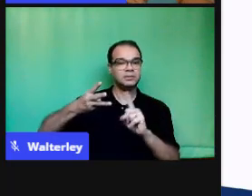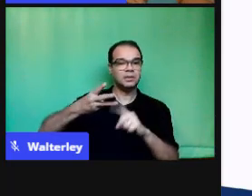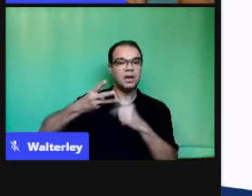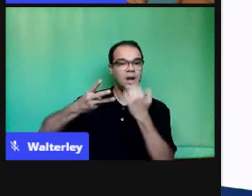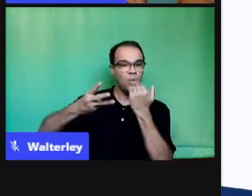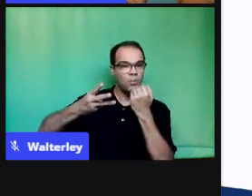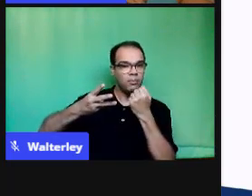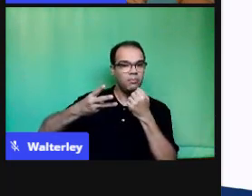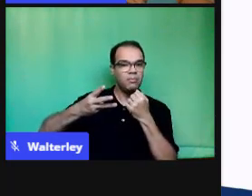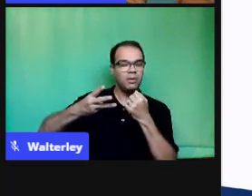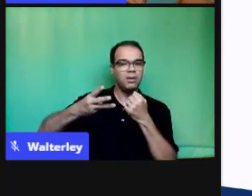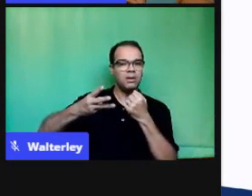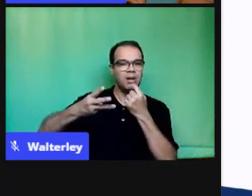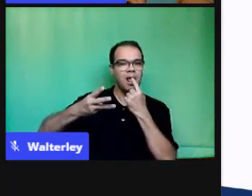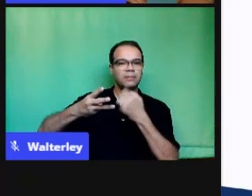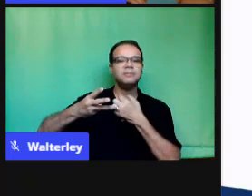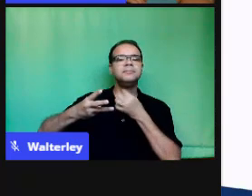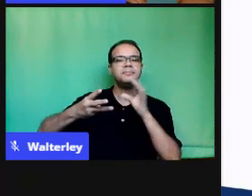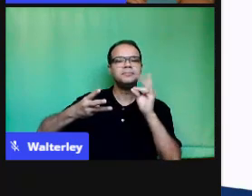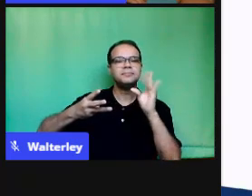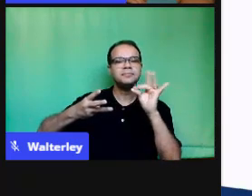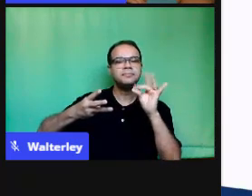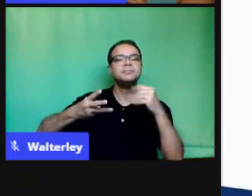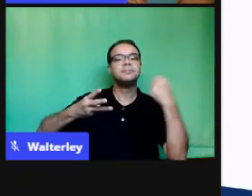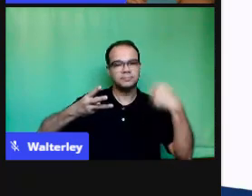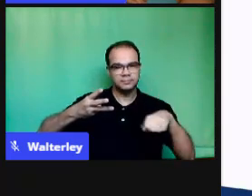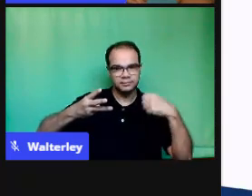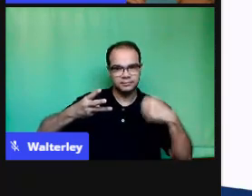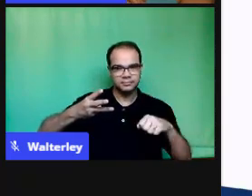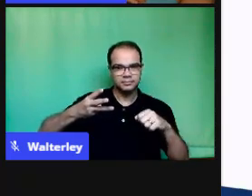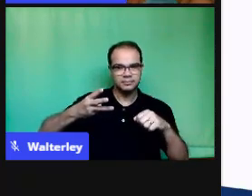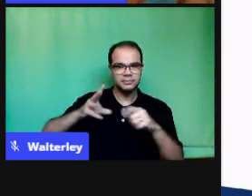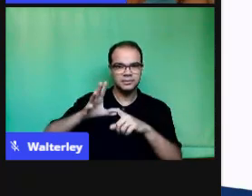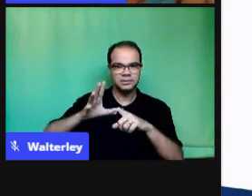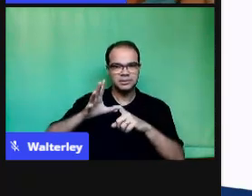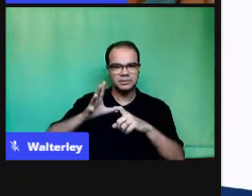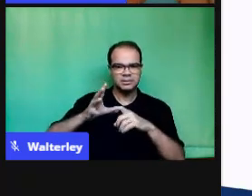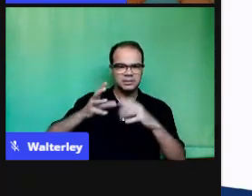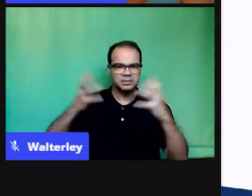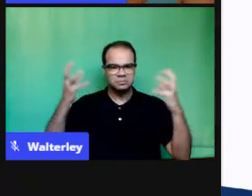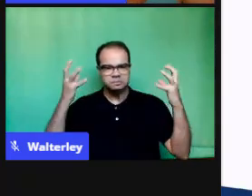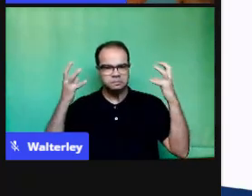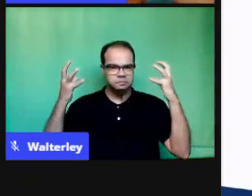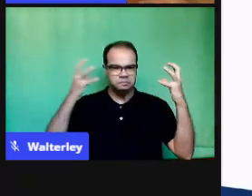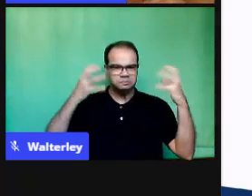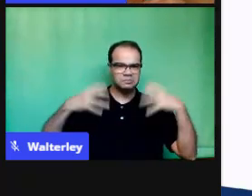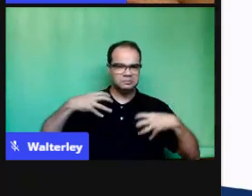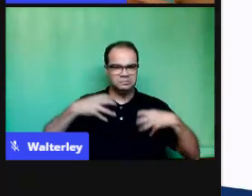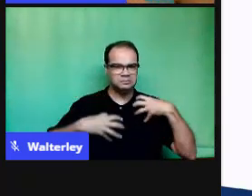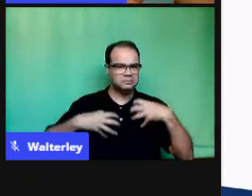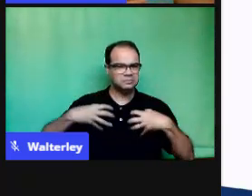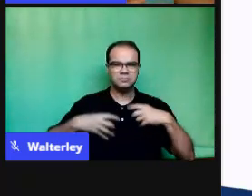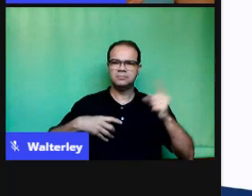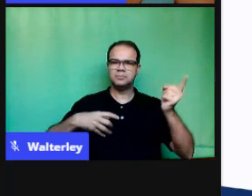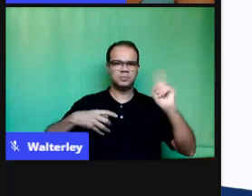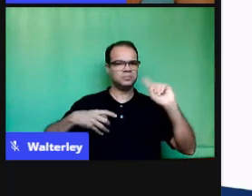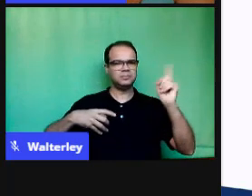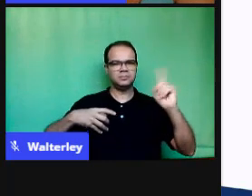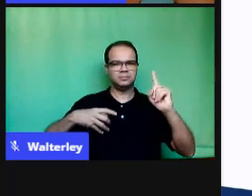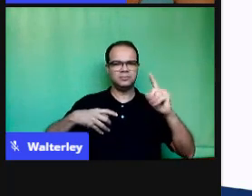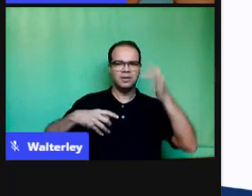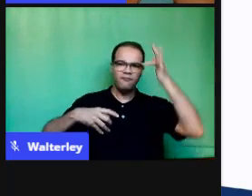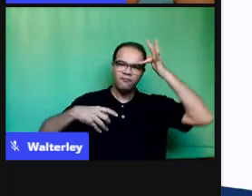para expressar o comportamento animal e livres de medo e estresse. Então, esses 5 dogmas, né, que foram criados